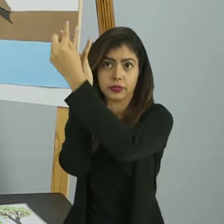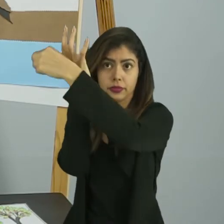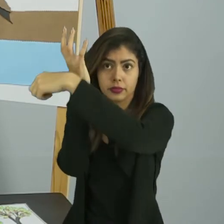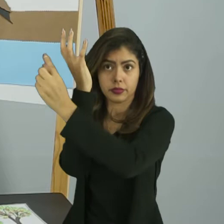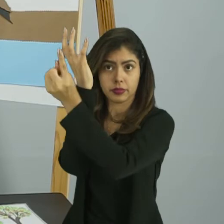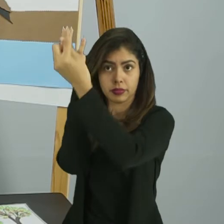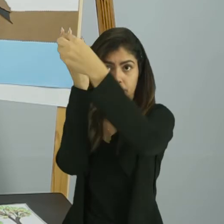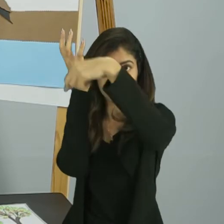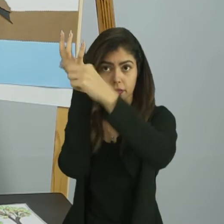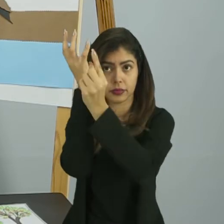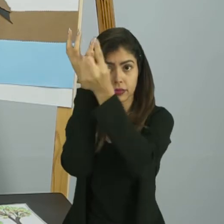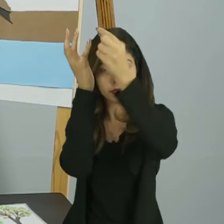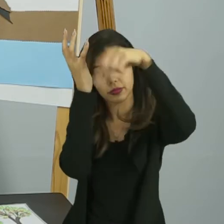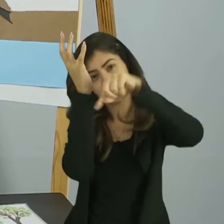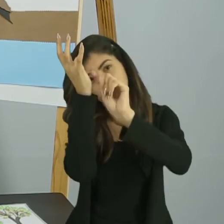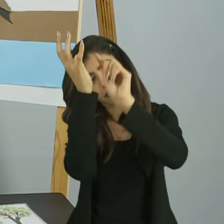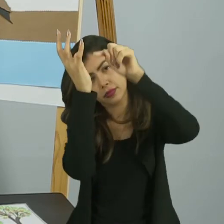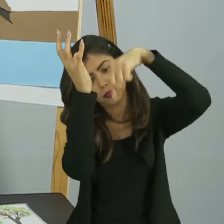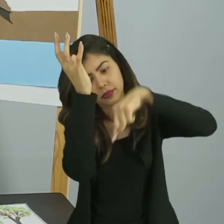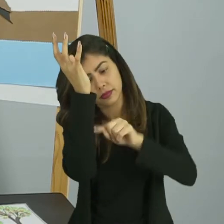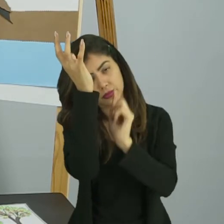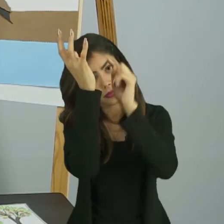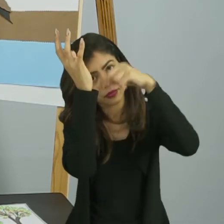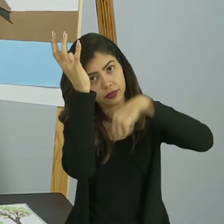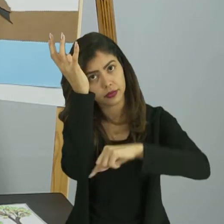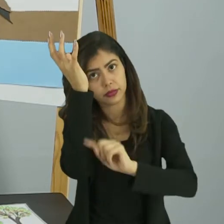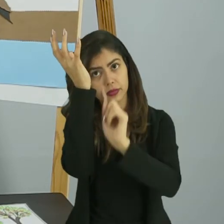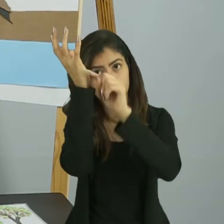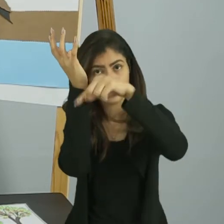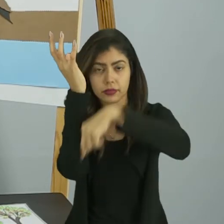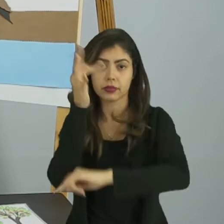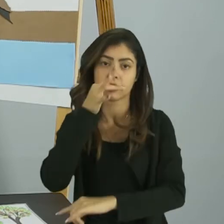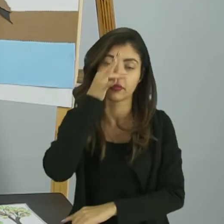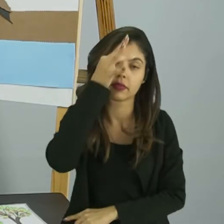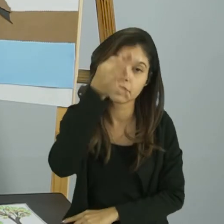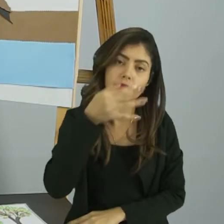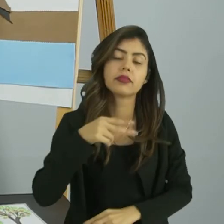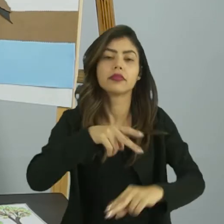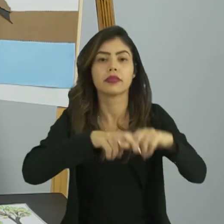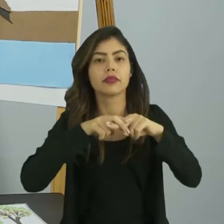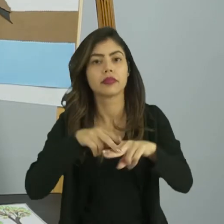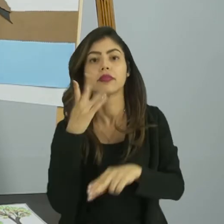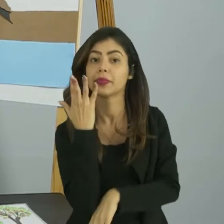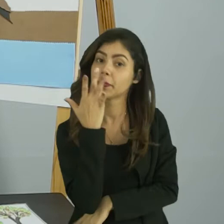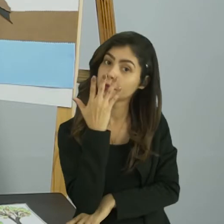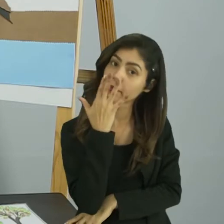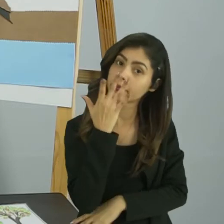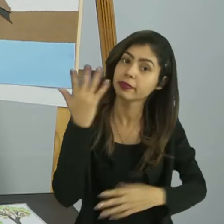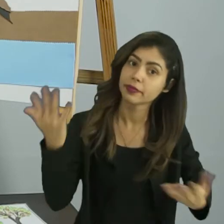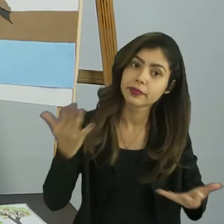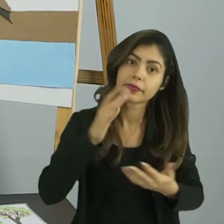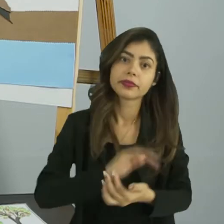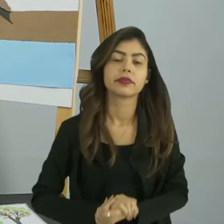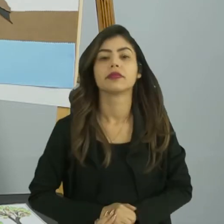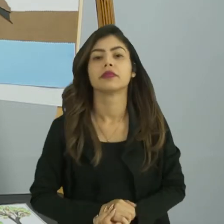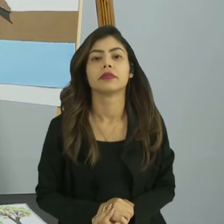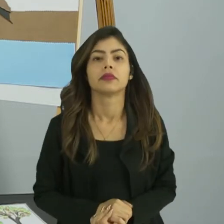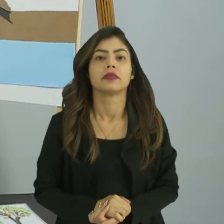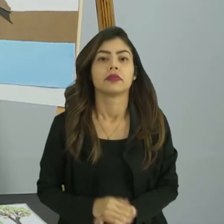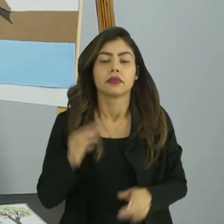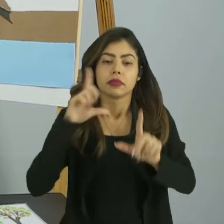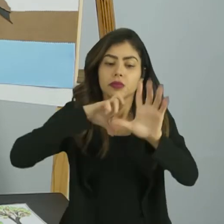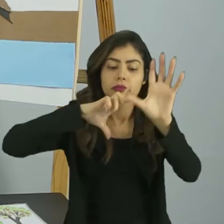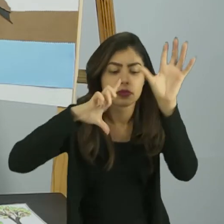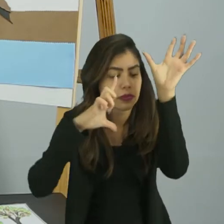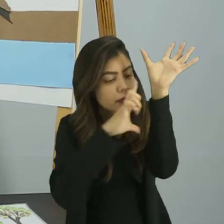para todas as folhas e para as flores. Por isso que as flores ficam coloridas, né? E as